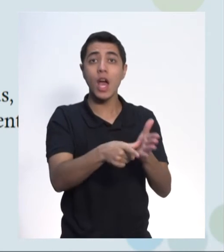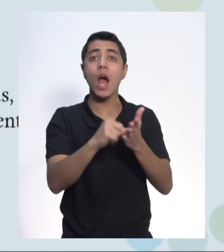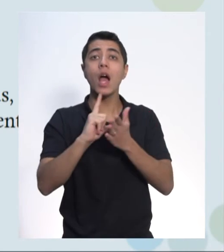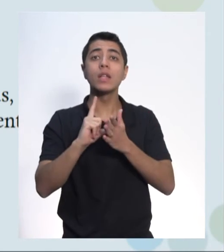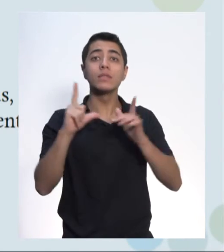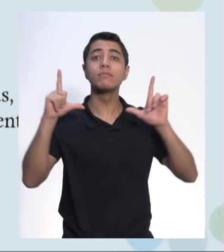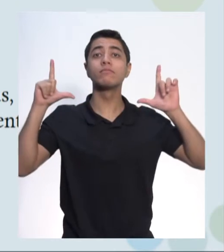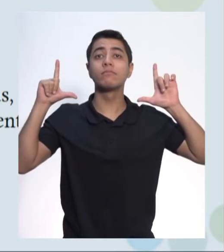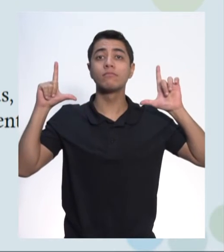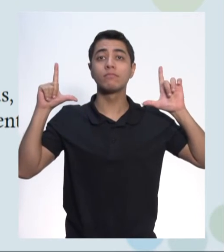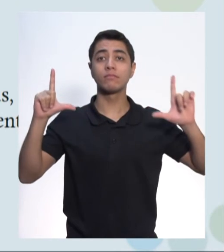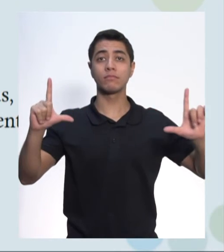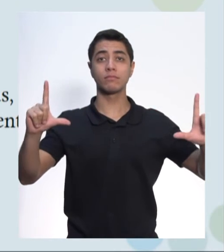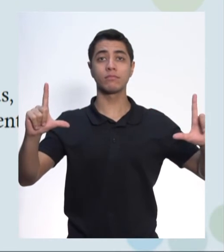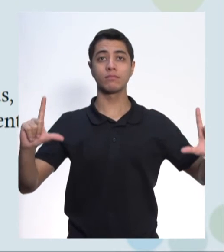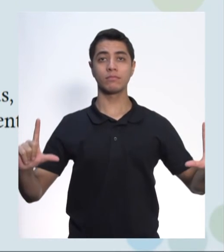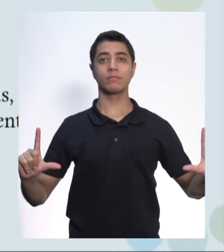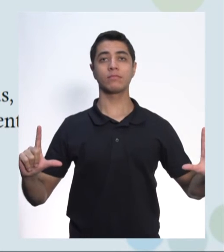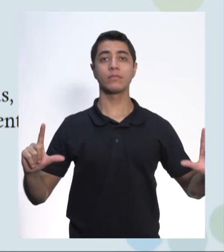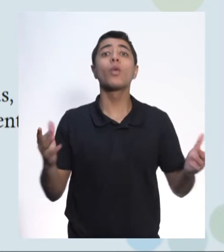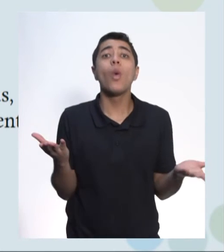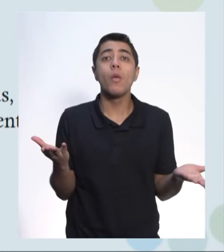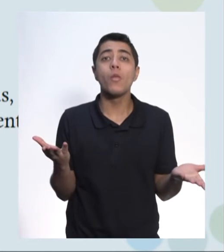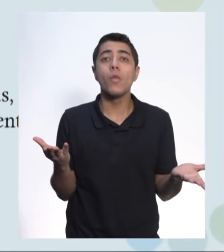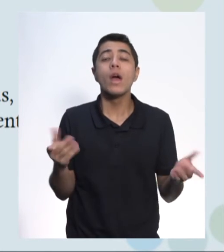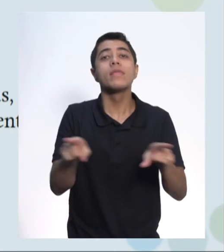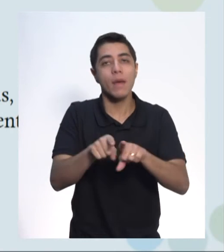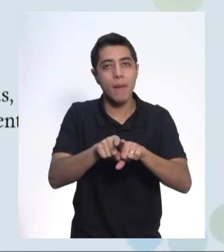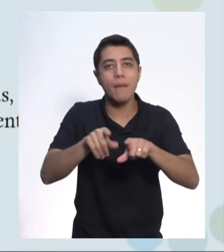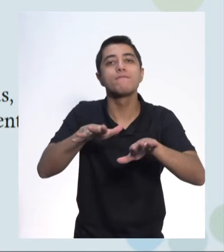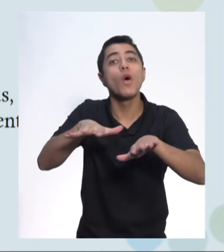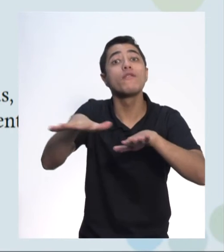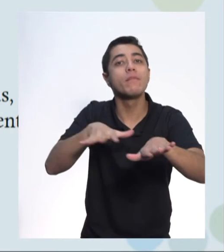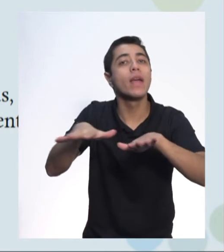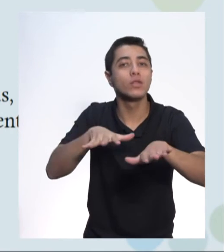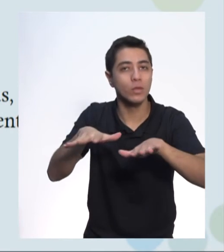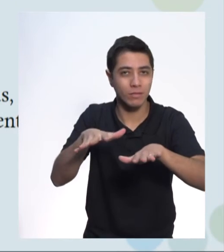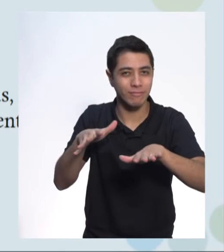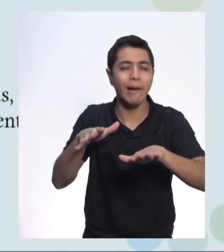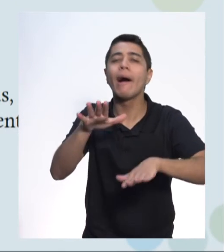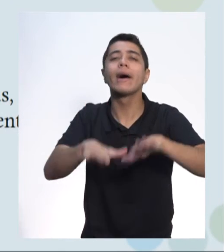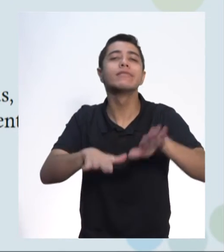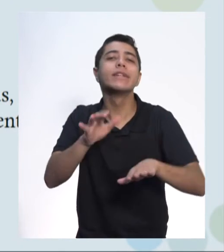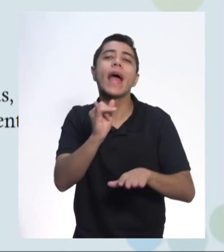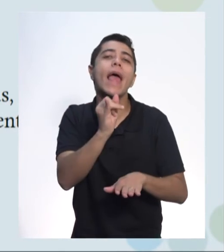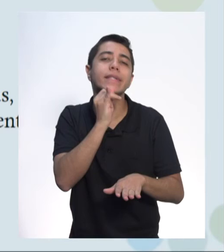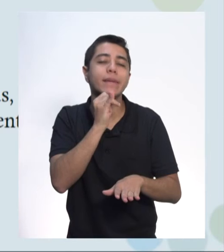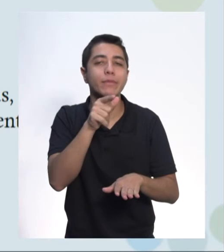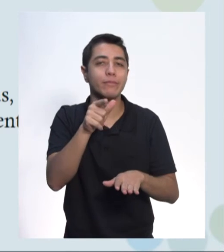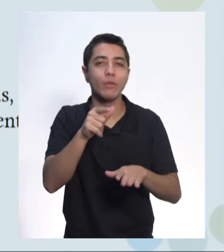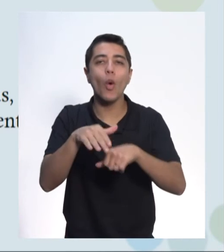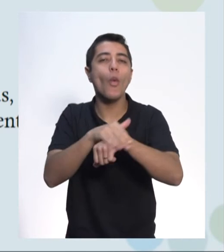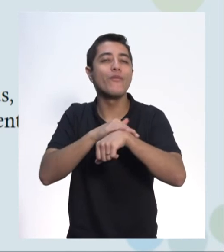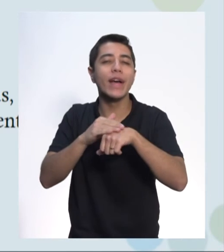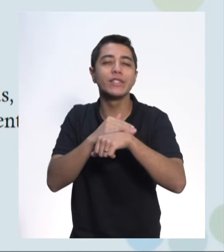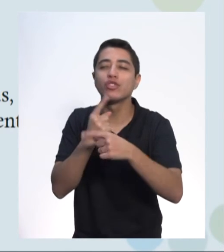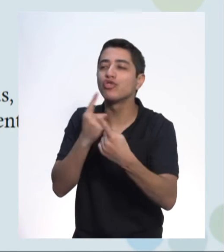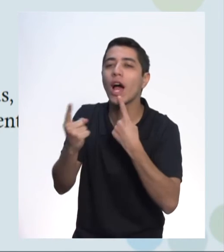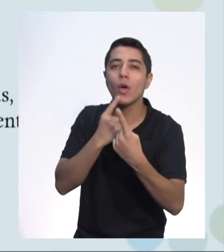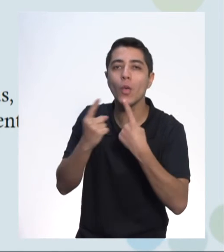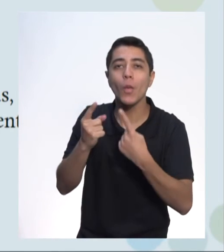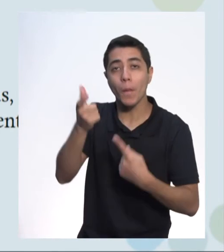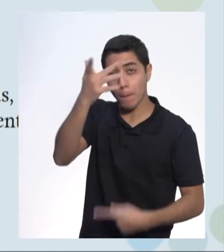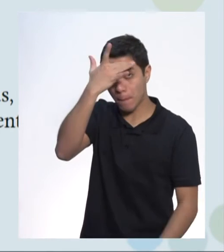movimento, né? Plano e corte plano, um personagem filmado de costas. Não tem quando a gente está simulando um diálogo, que tem a conversa, e